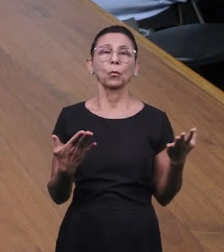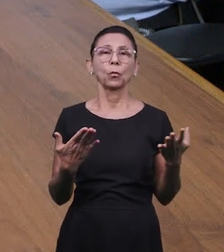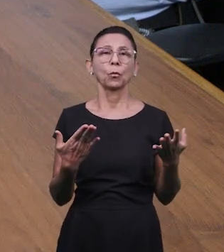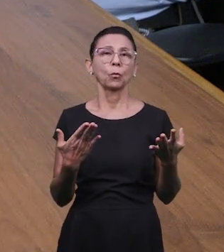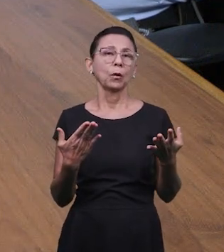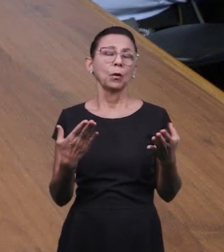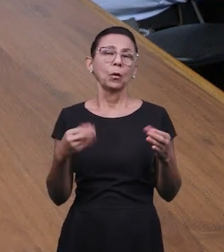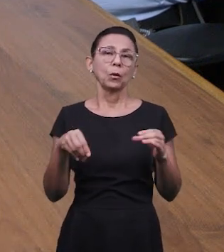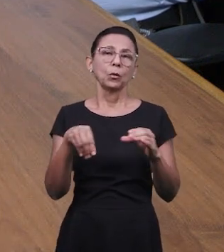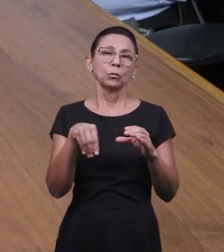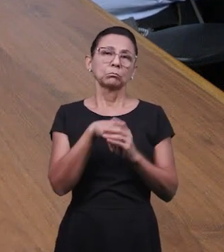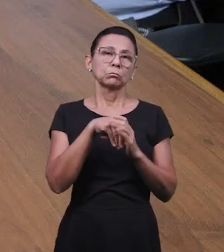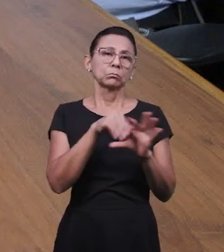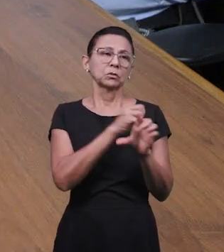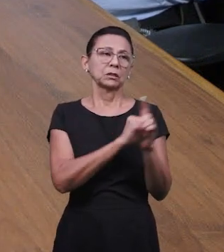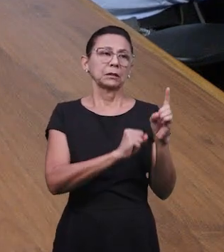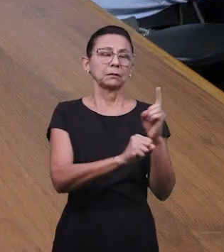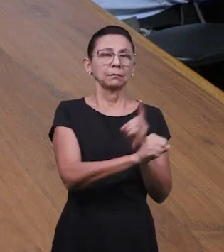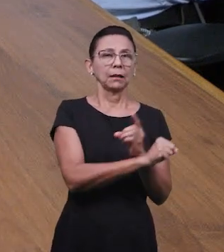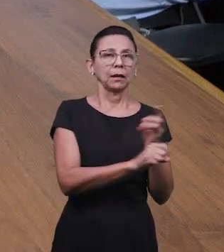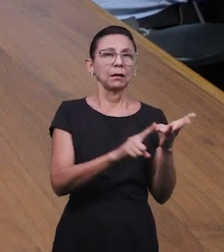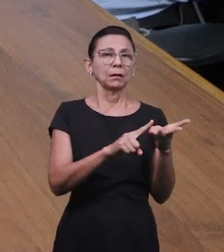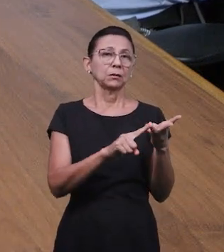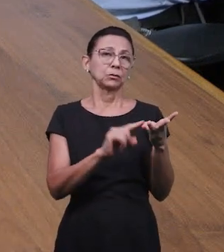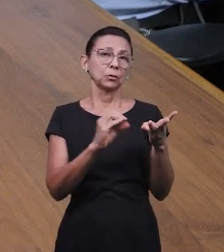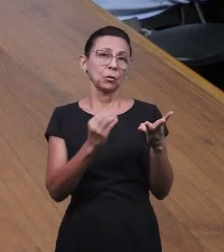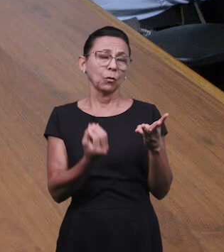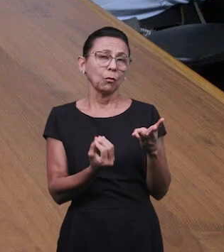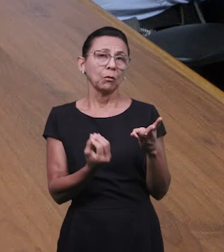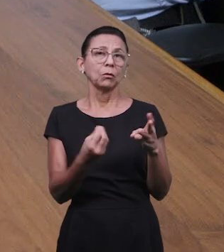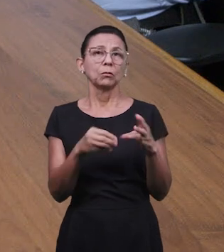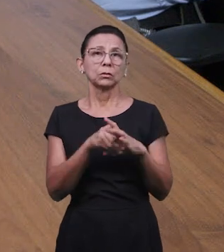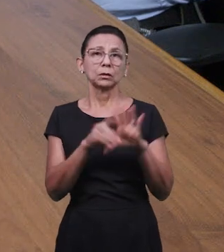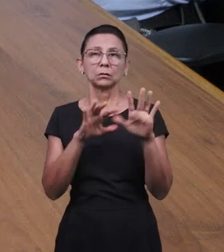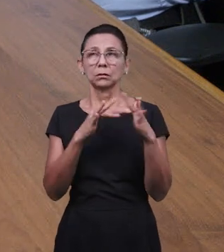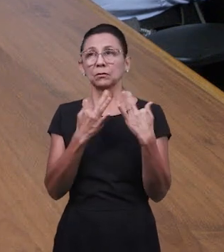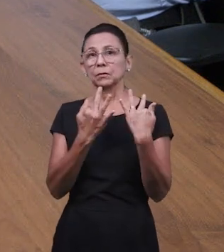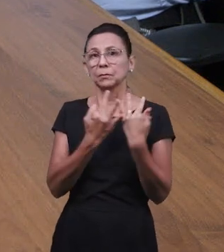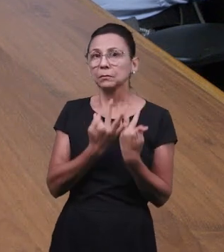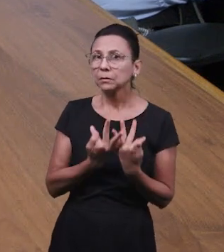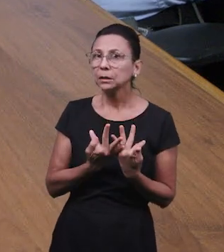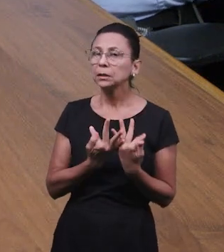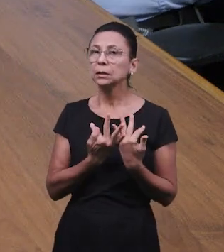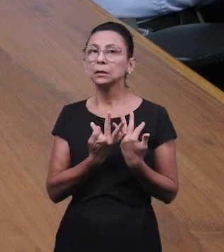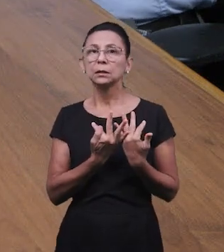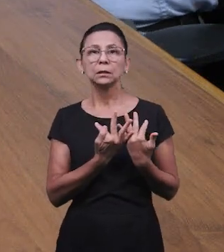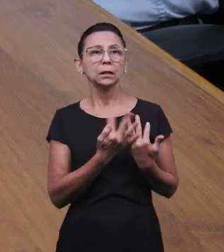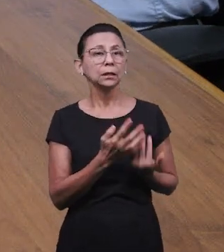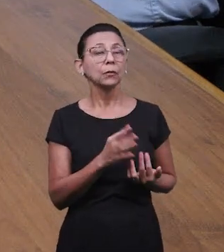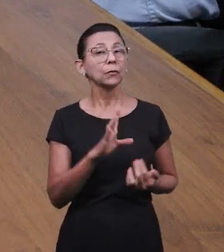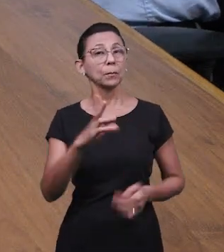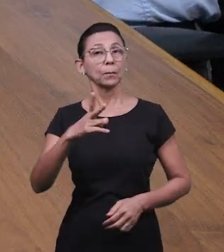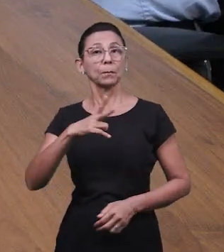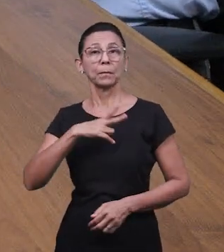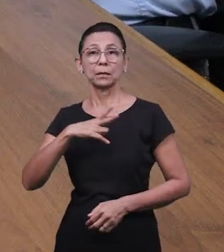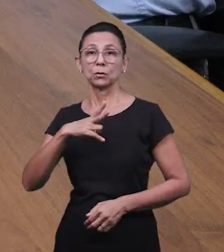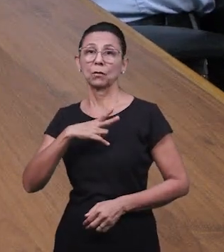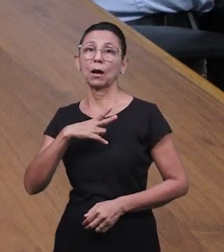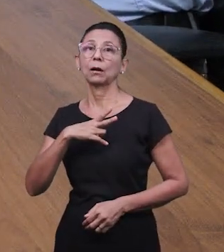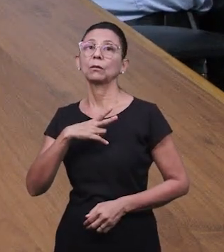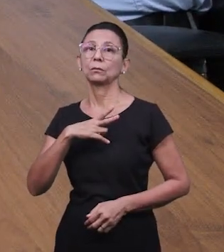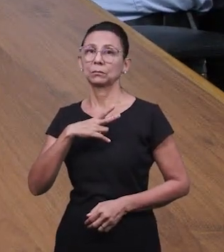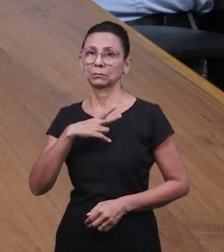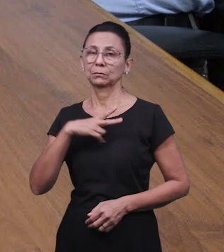social, familiar. Não, o testemunho deles foi de uma experiência com Jesus vivo, quando todo mundo sabia que ele tinha